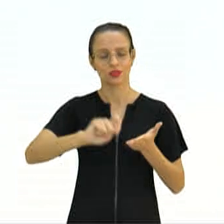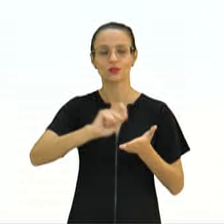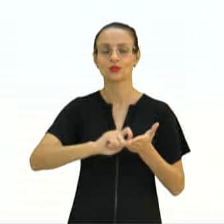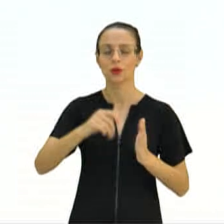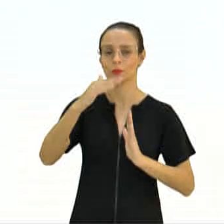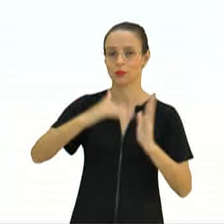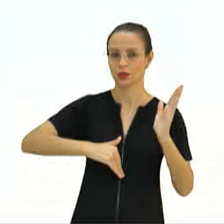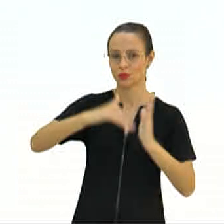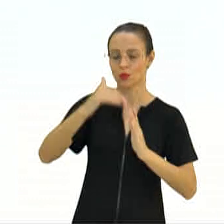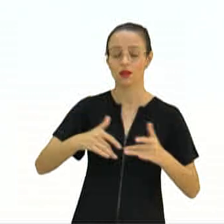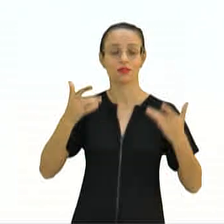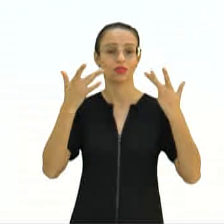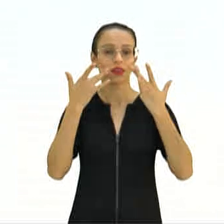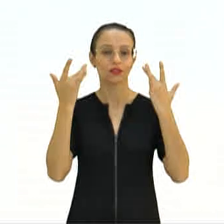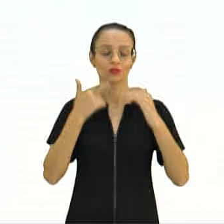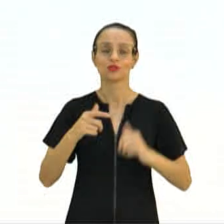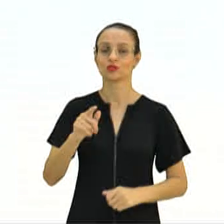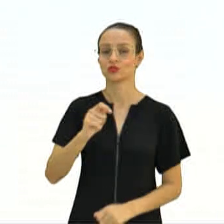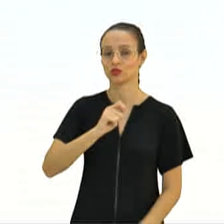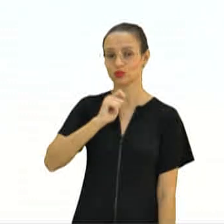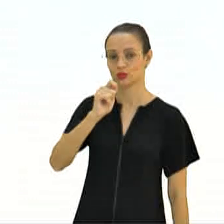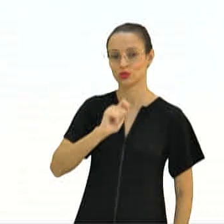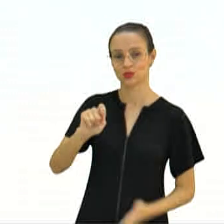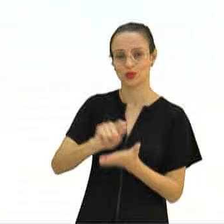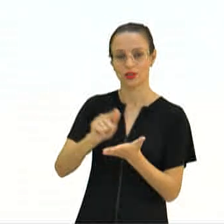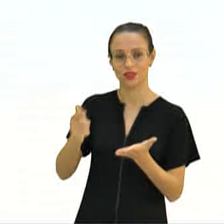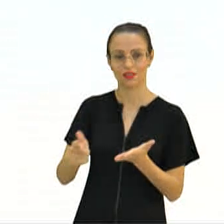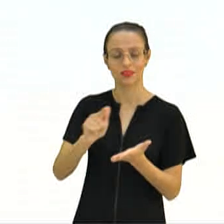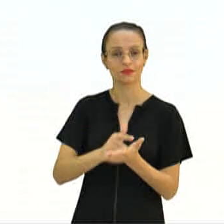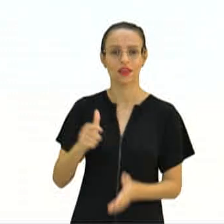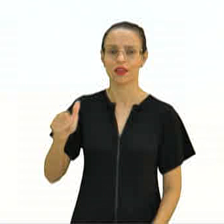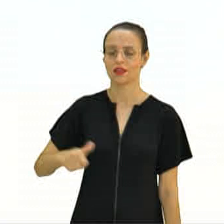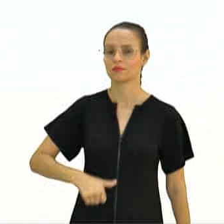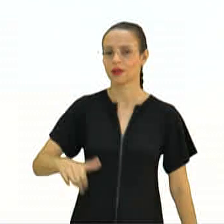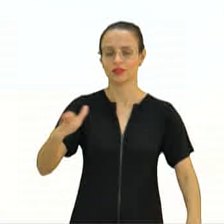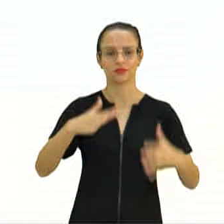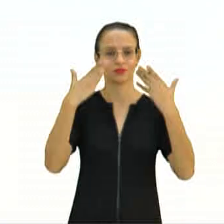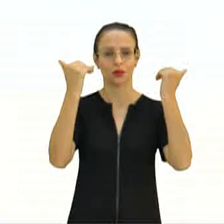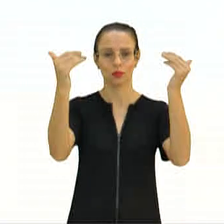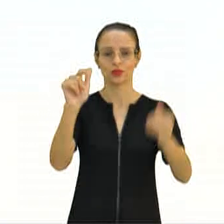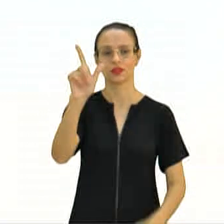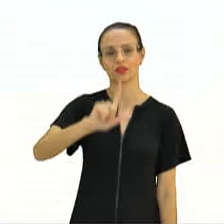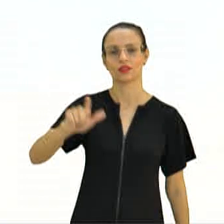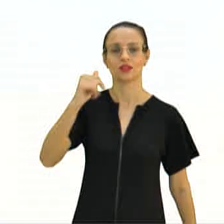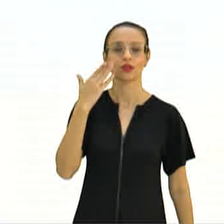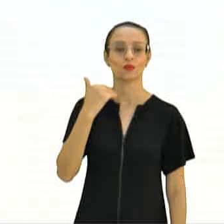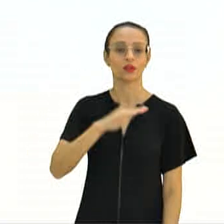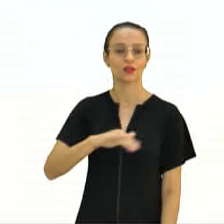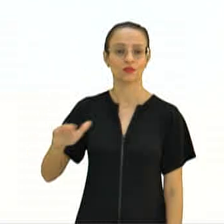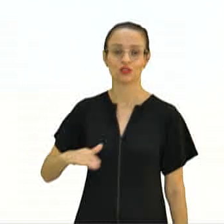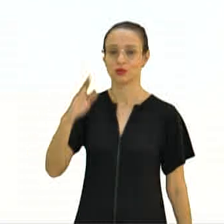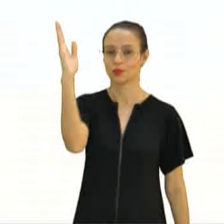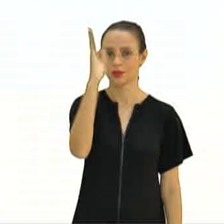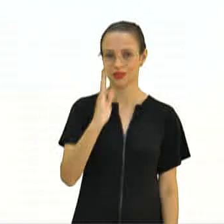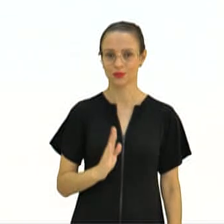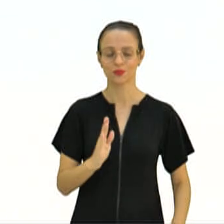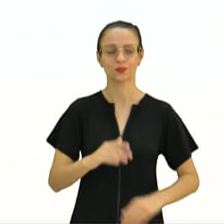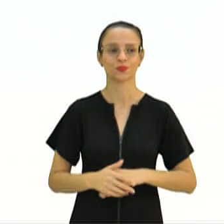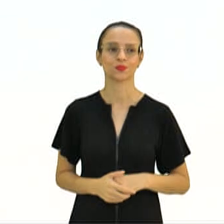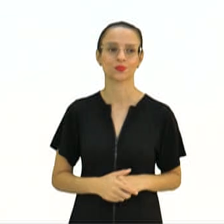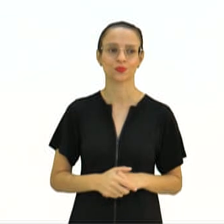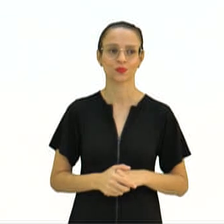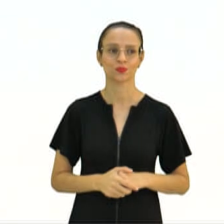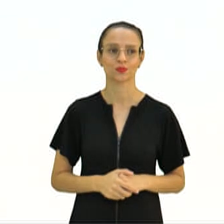e jornalista. Mais que isso, tornou-se um dos maiores nomes da literatura infantil brasileira.